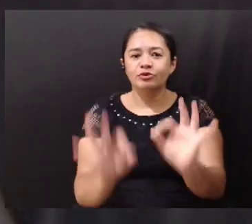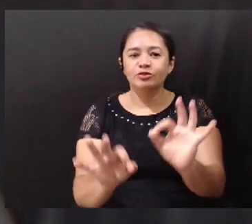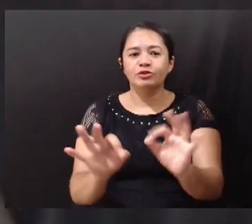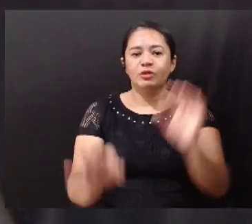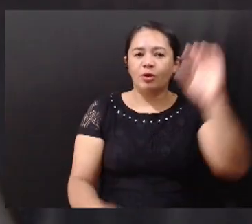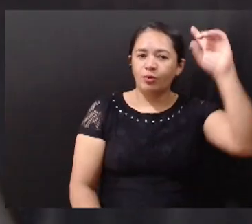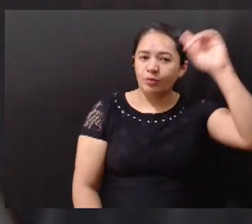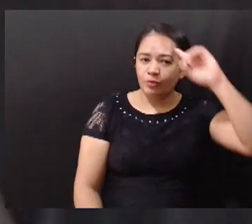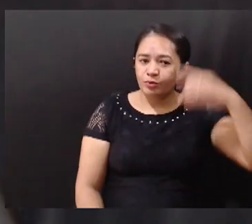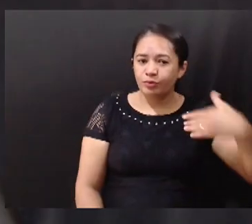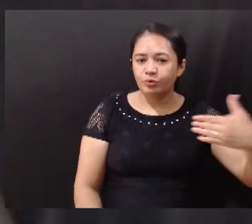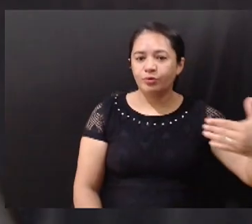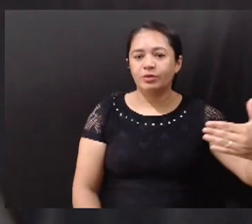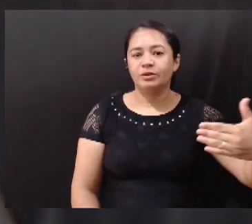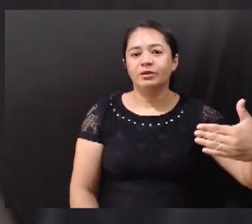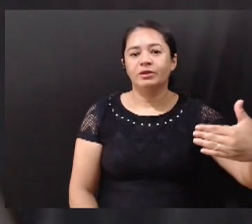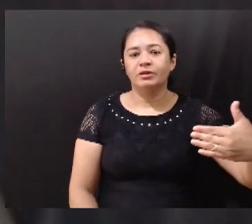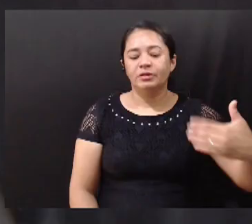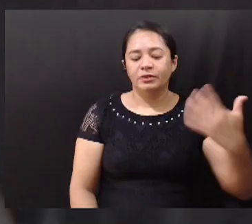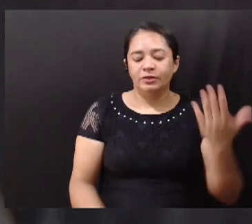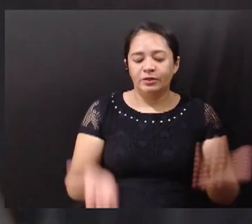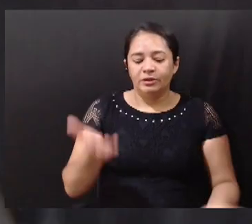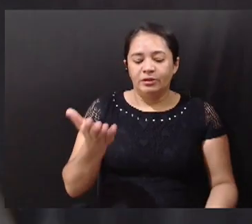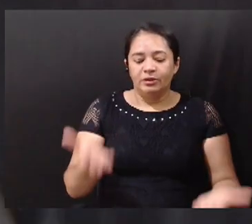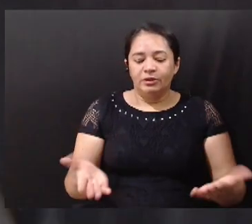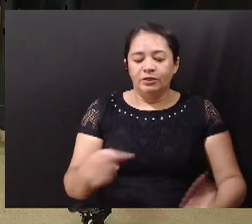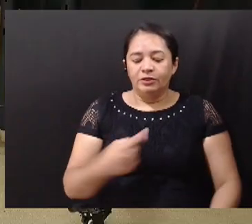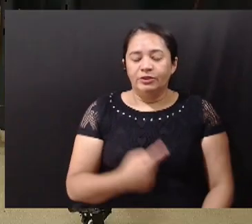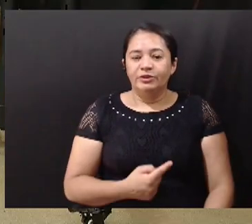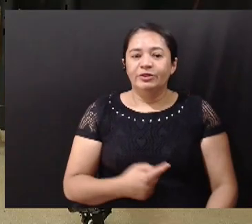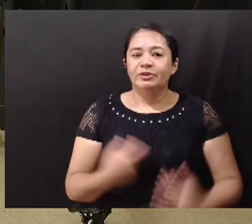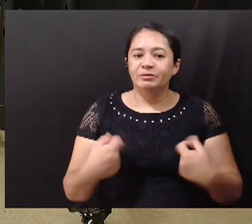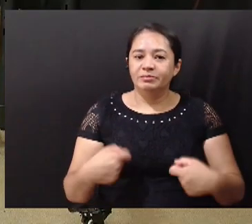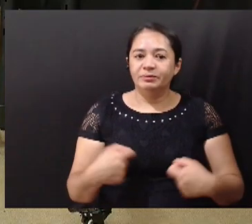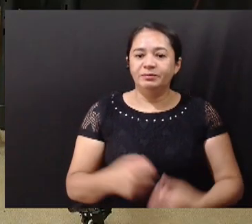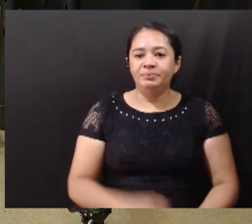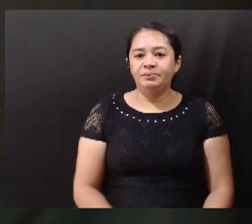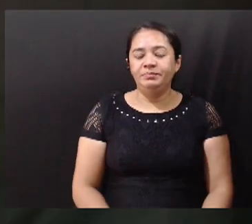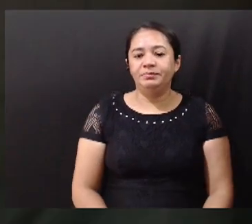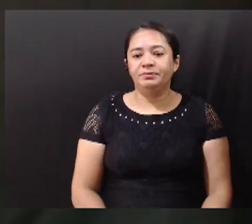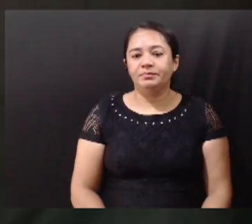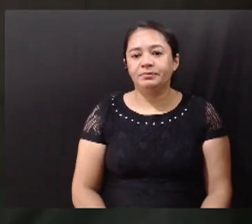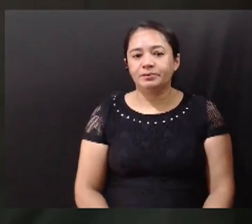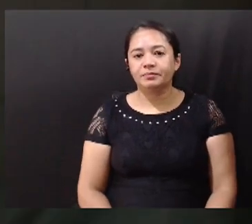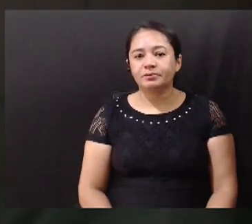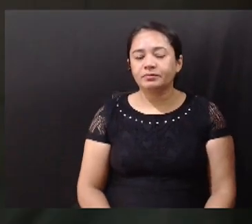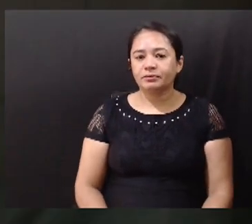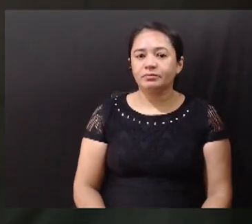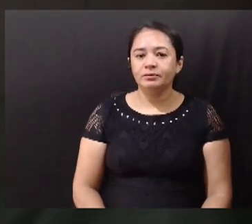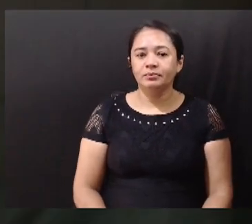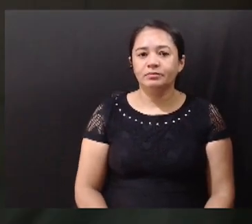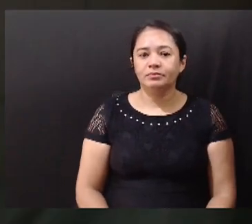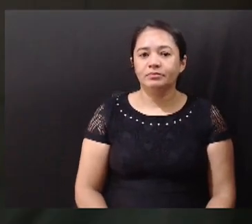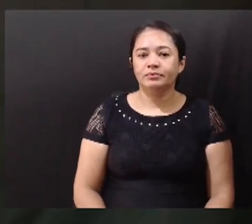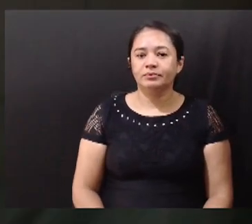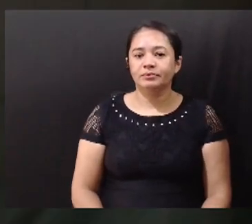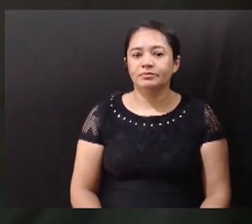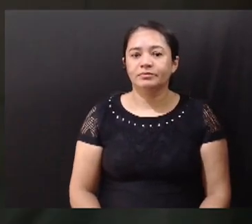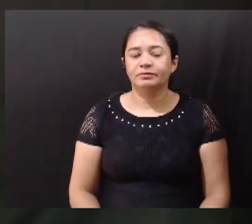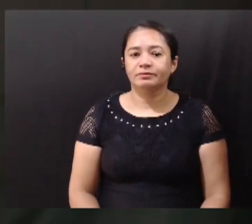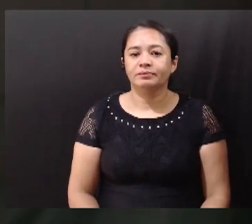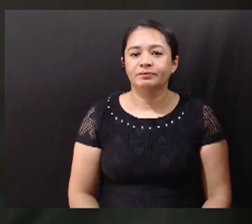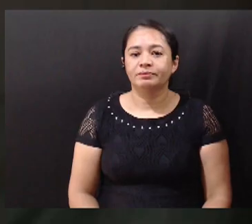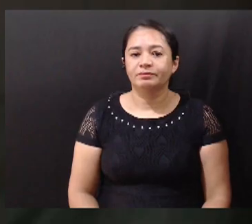e nesse equilíbrio que a gente tanto precisa. Excelente. Agora, Maísa, tem o